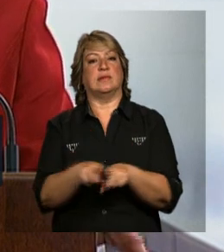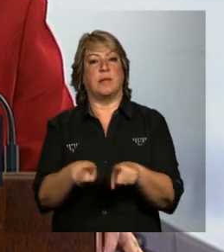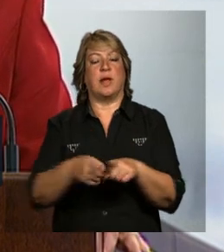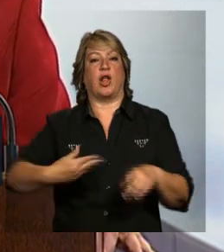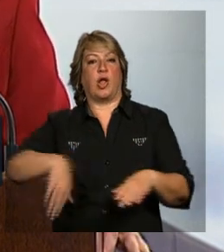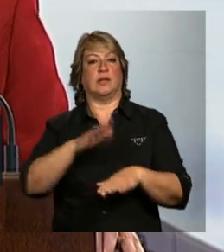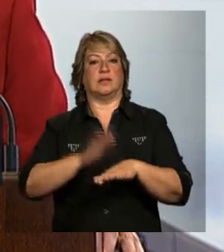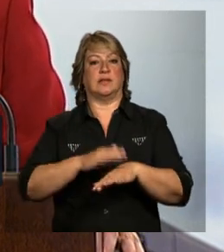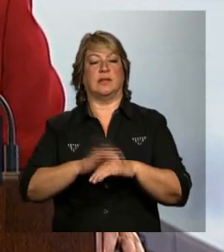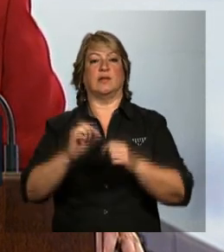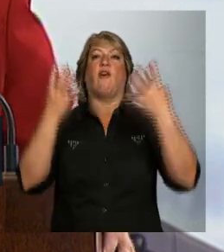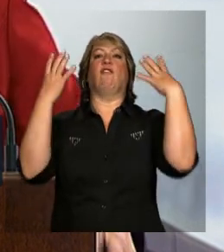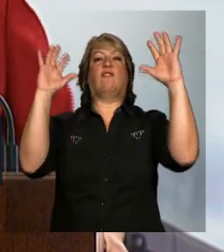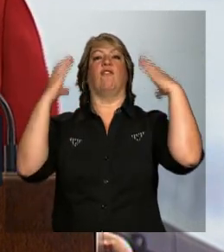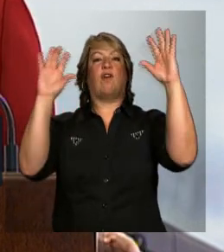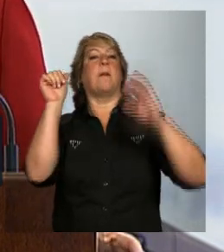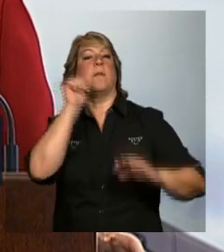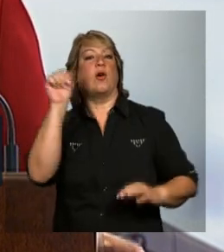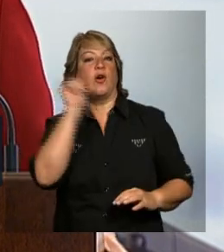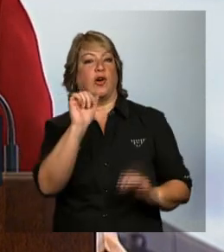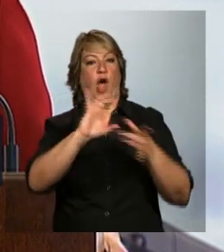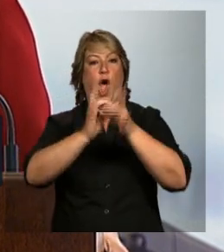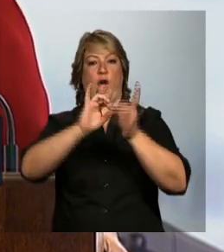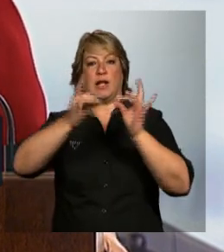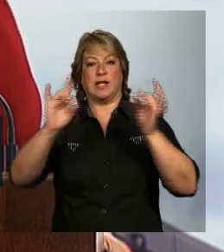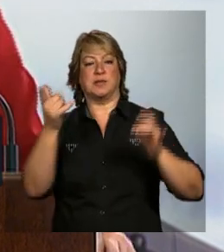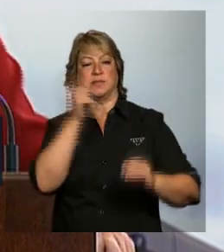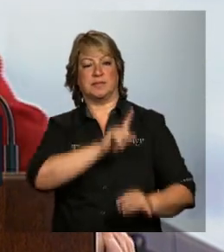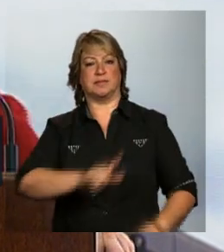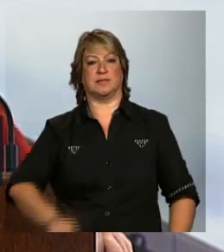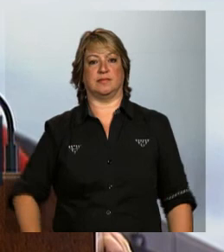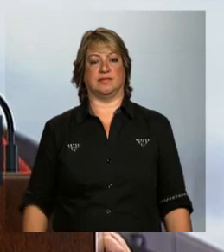nossa Seleção Feminina de vôlei nos Jogos Olímpicos